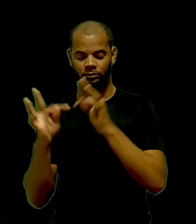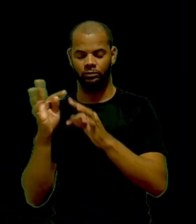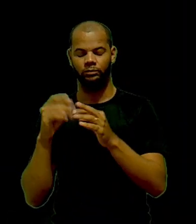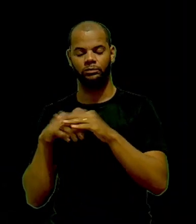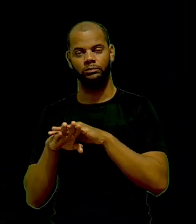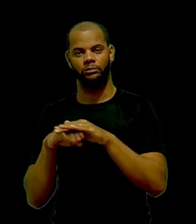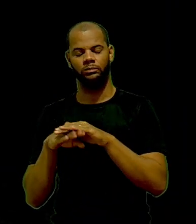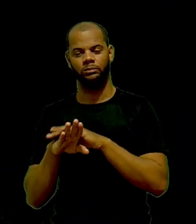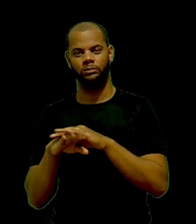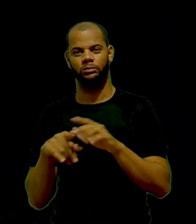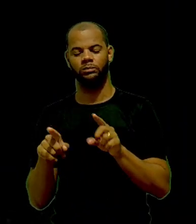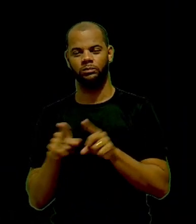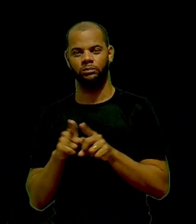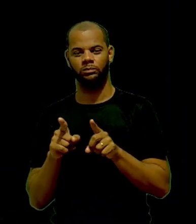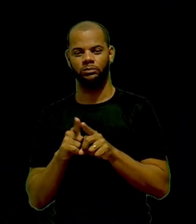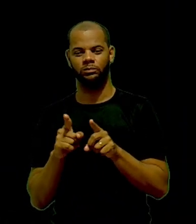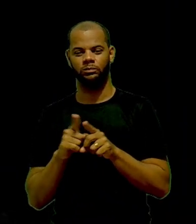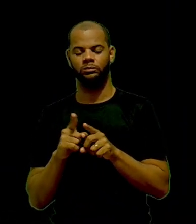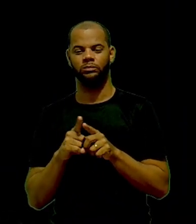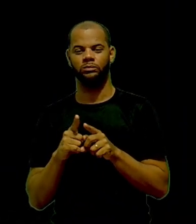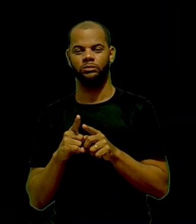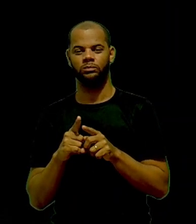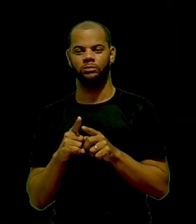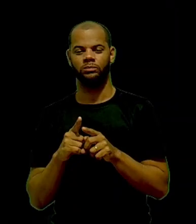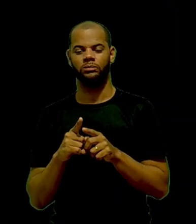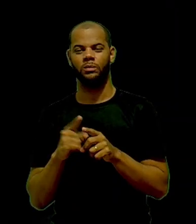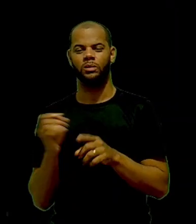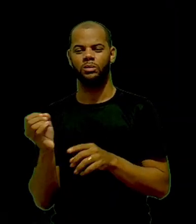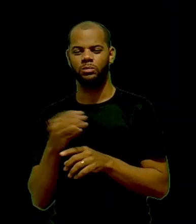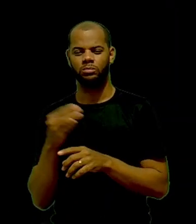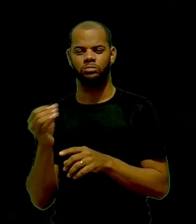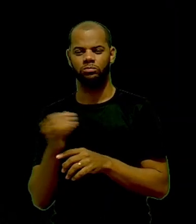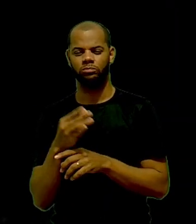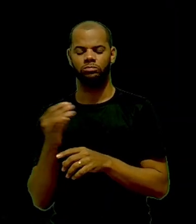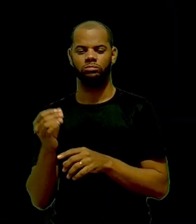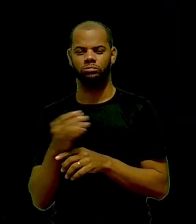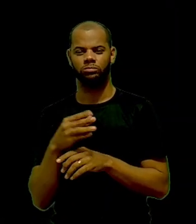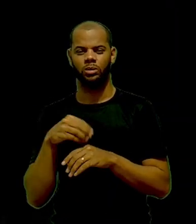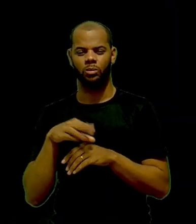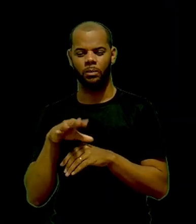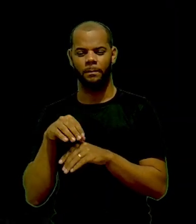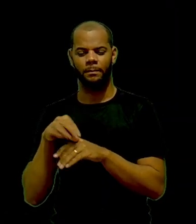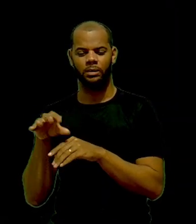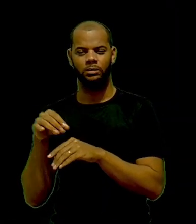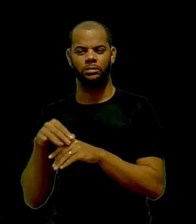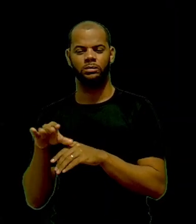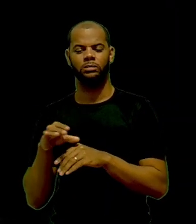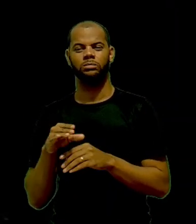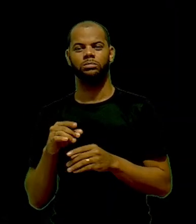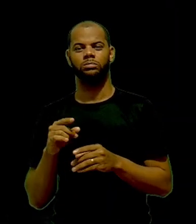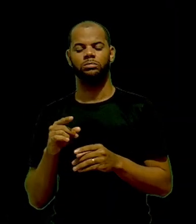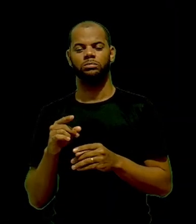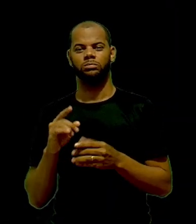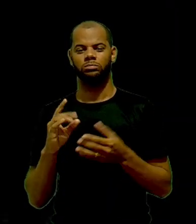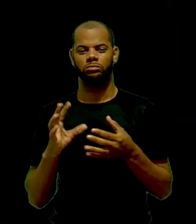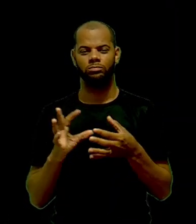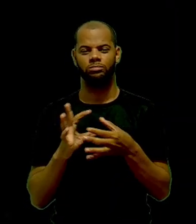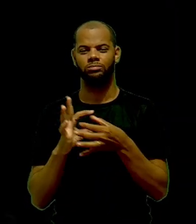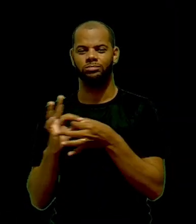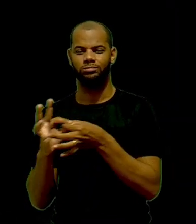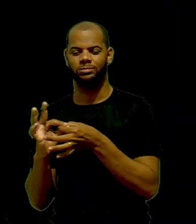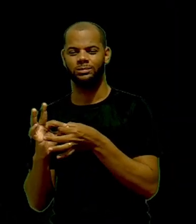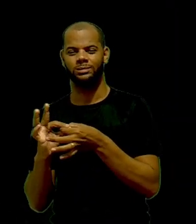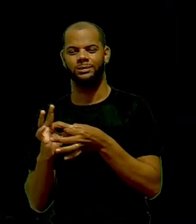armazenamento. Gera modelos de negócios inovadores, como a geração compartilhada, consumidores se reunindo para gerar a sua